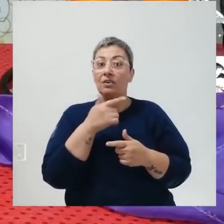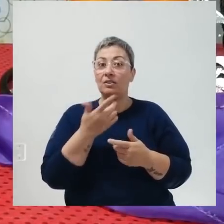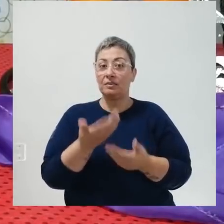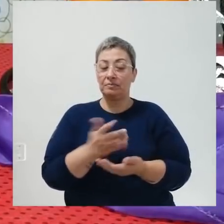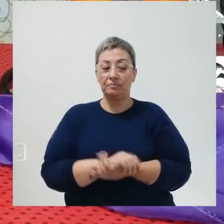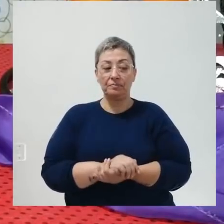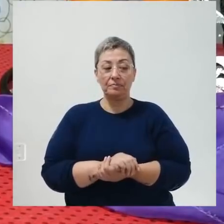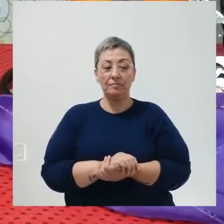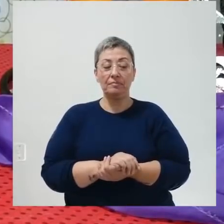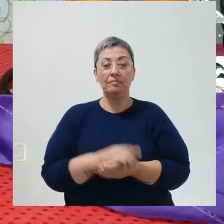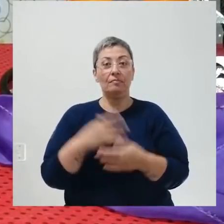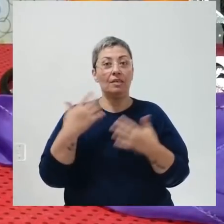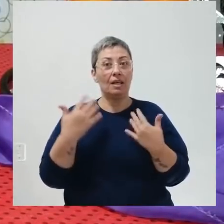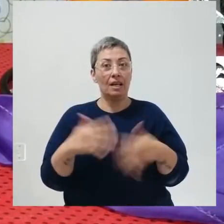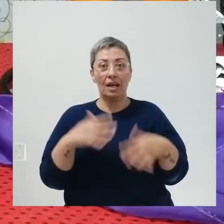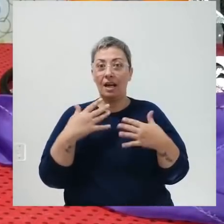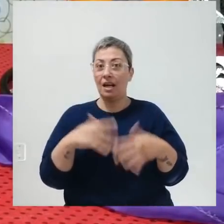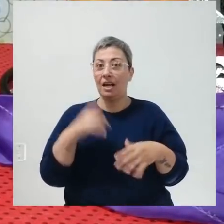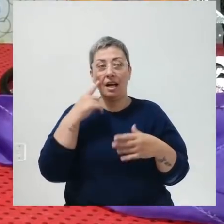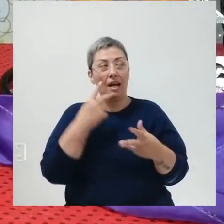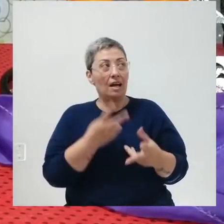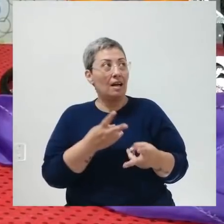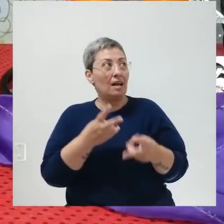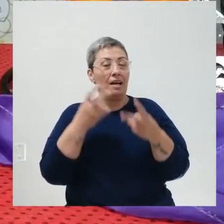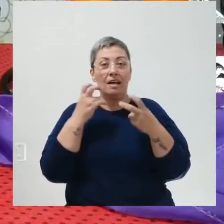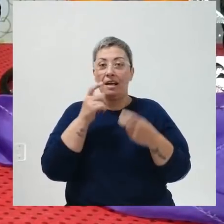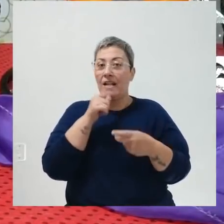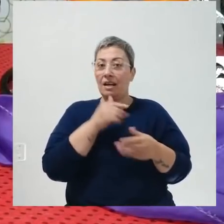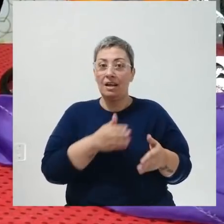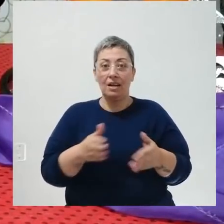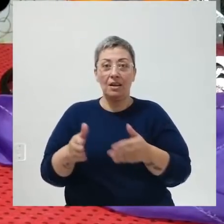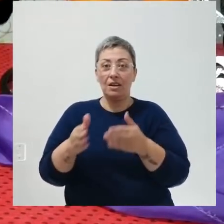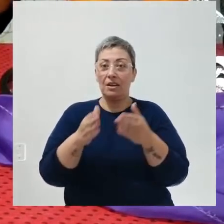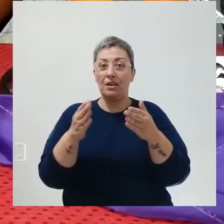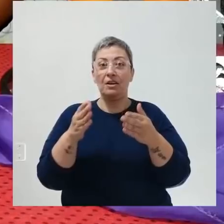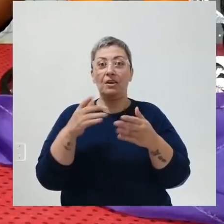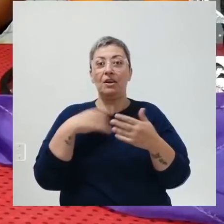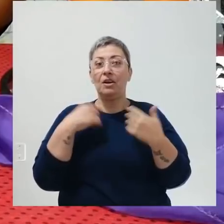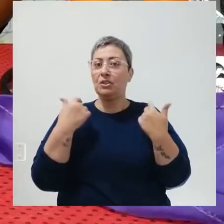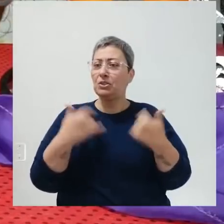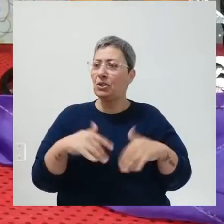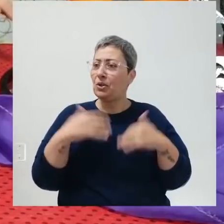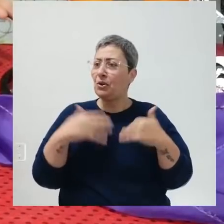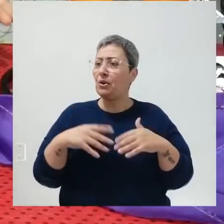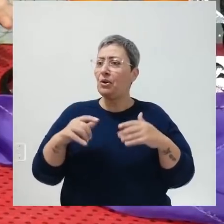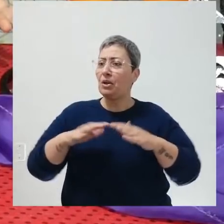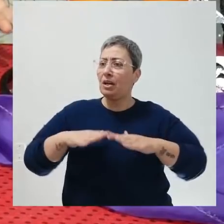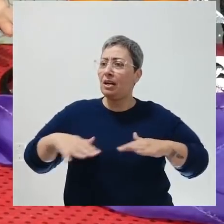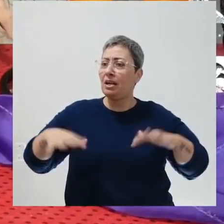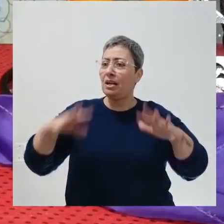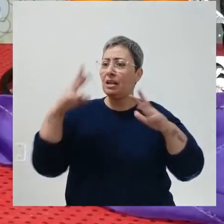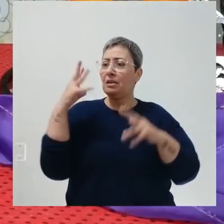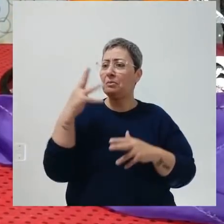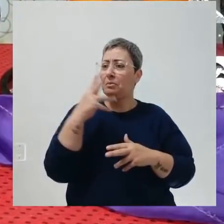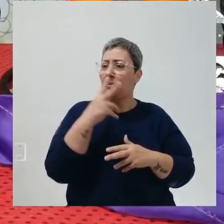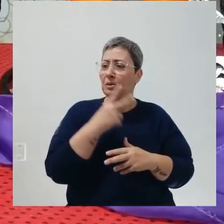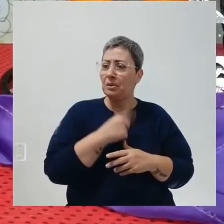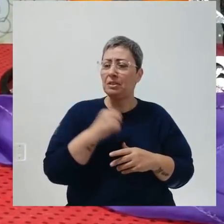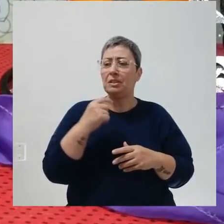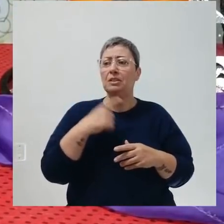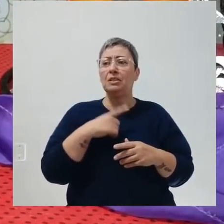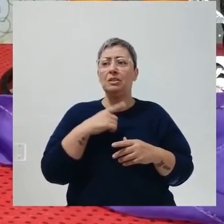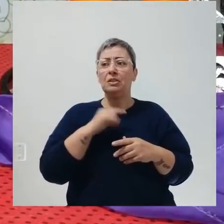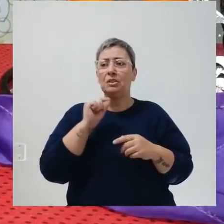água. Ai, quando ele viu aquele riacho, ele já foi pensando: nossa, que lugar bonito, que água bonita, tá